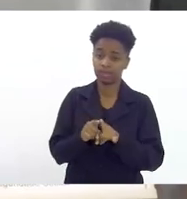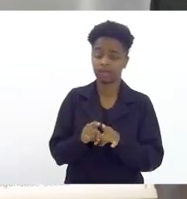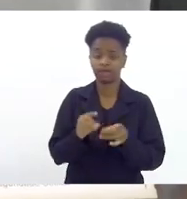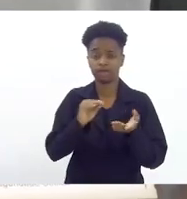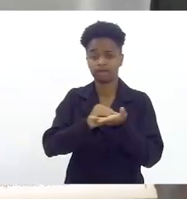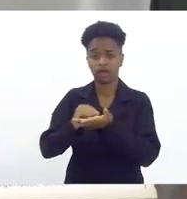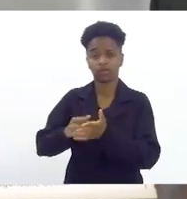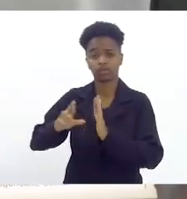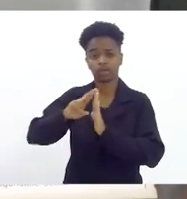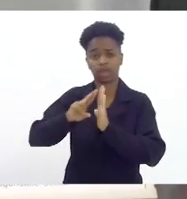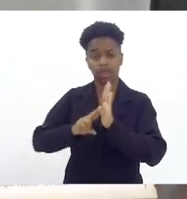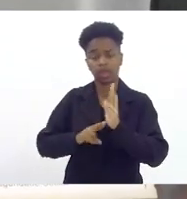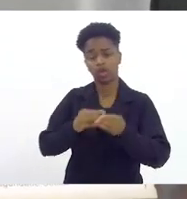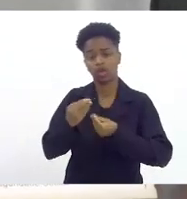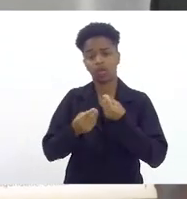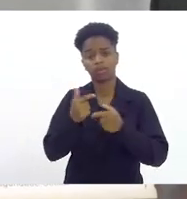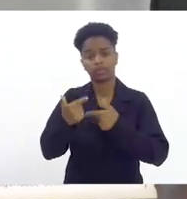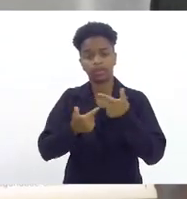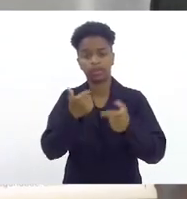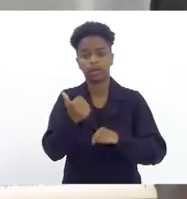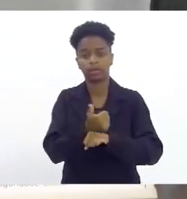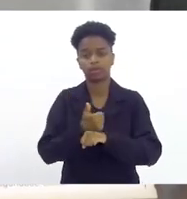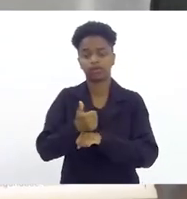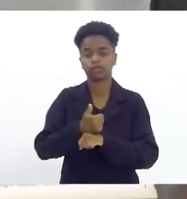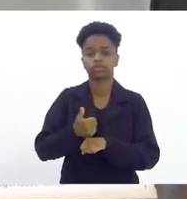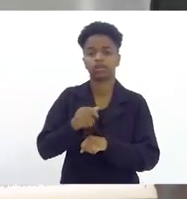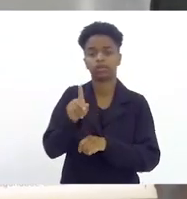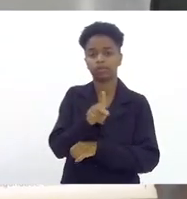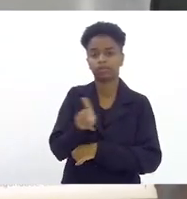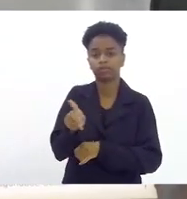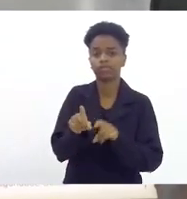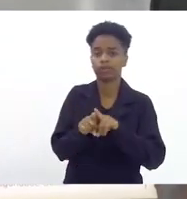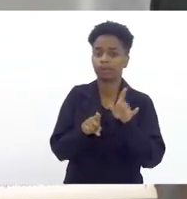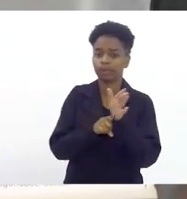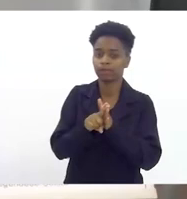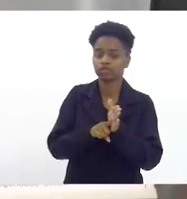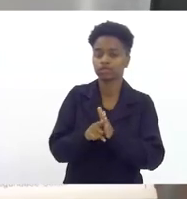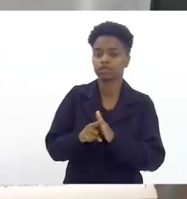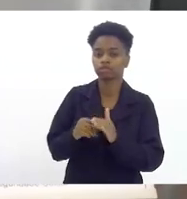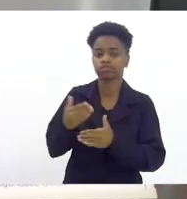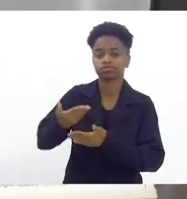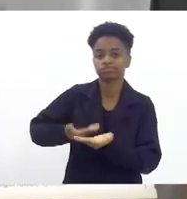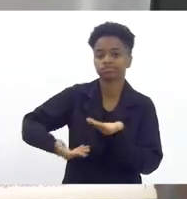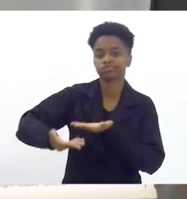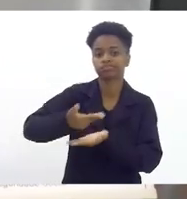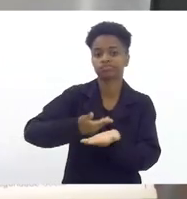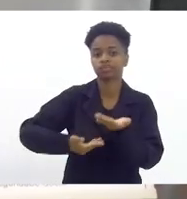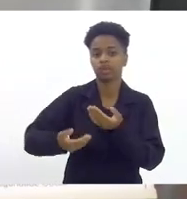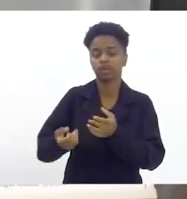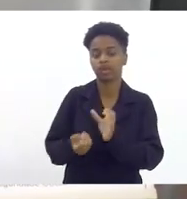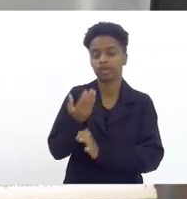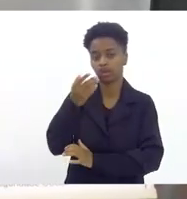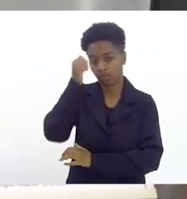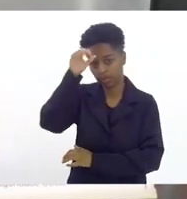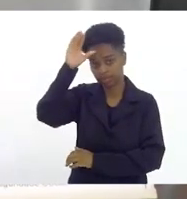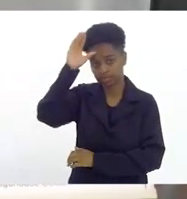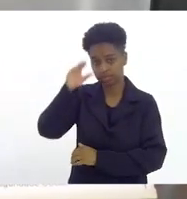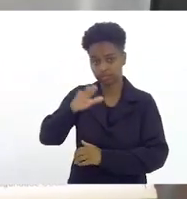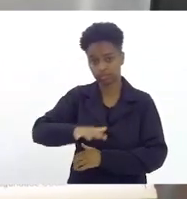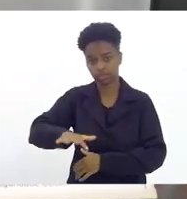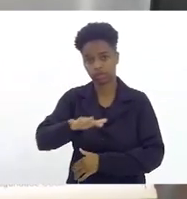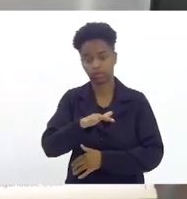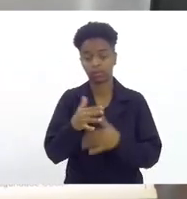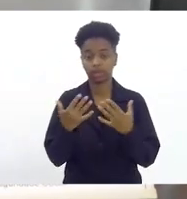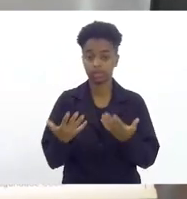o regulamentação do trabalho dos profissionais docentes dos pesquisadores envolvidos é na produção de conhecimento de modo